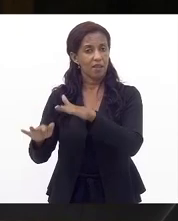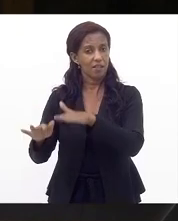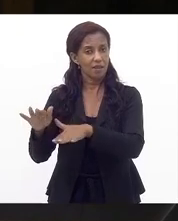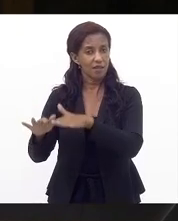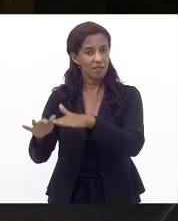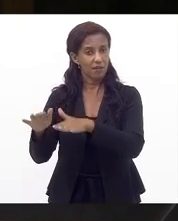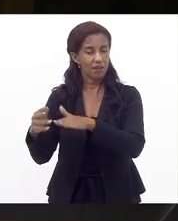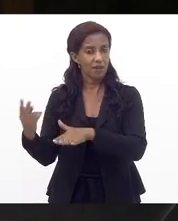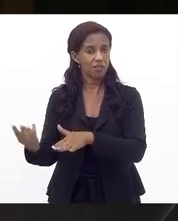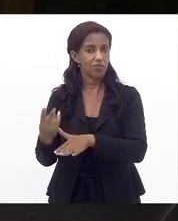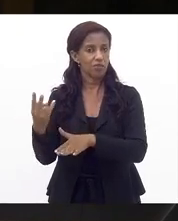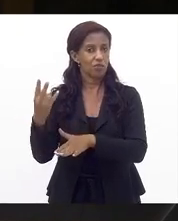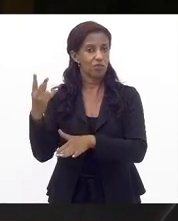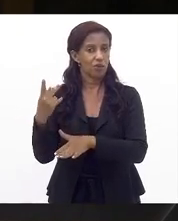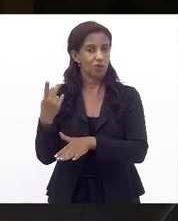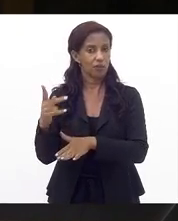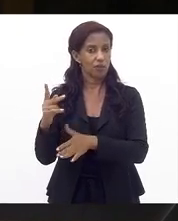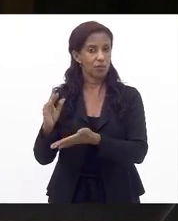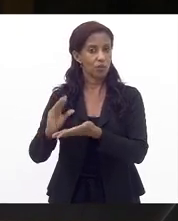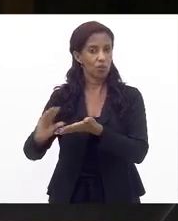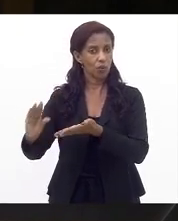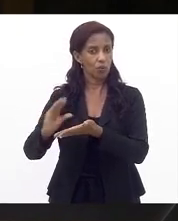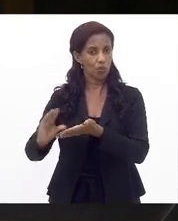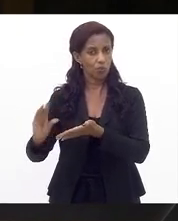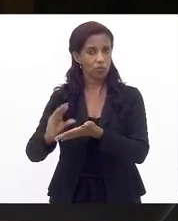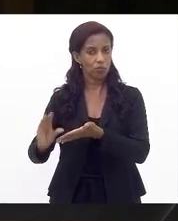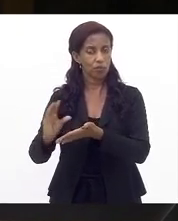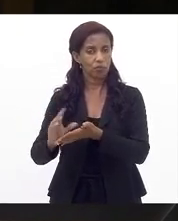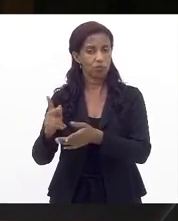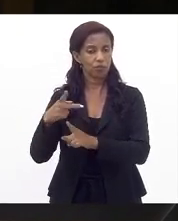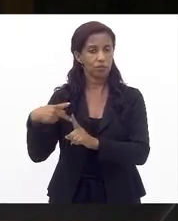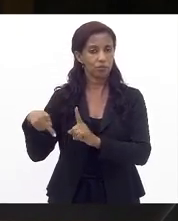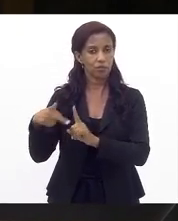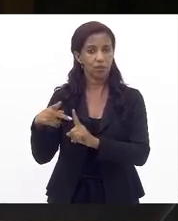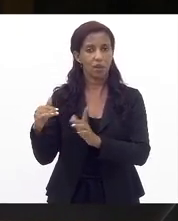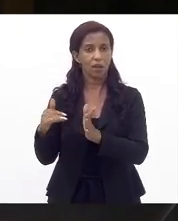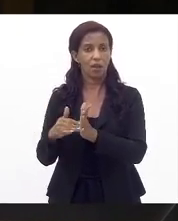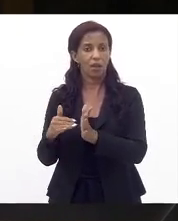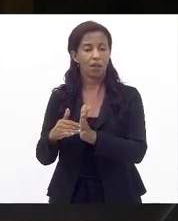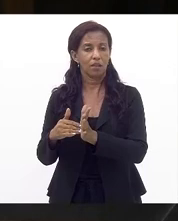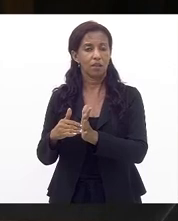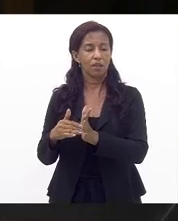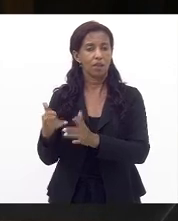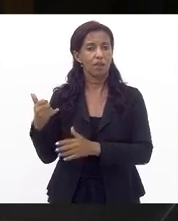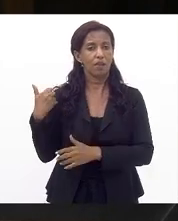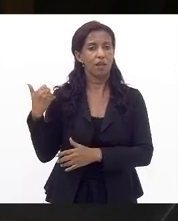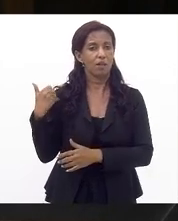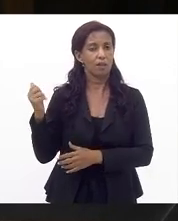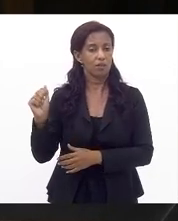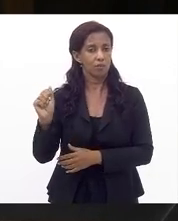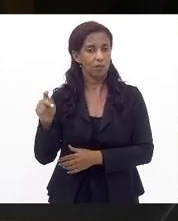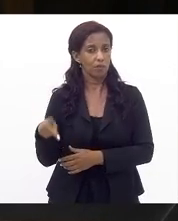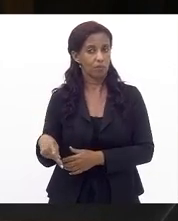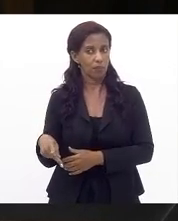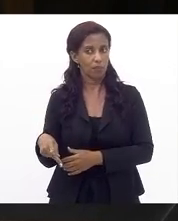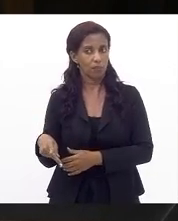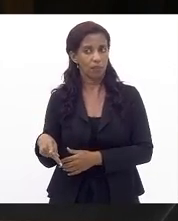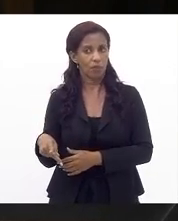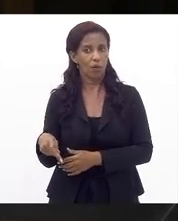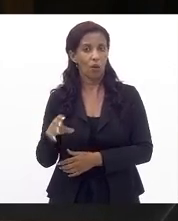ao valor da sua conta e não presenciaria até completar a idade para aposentadoria